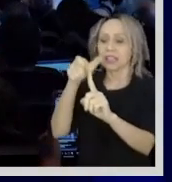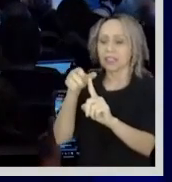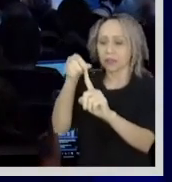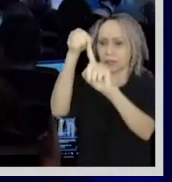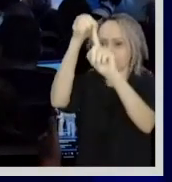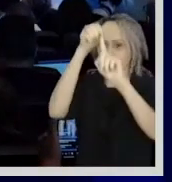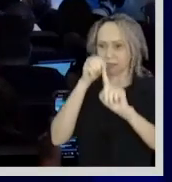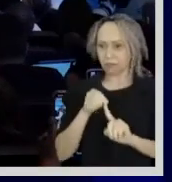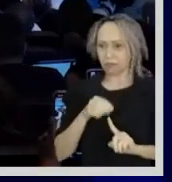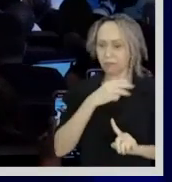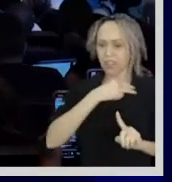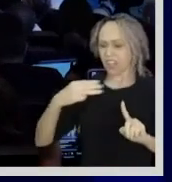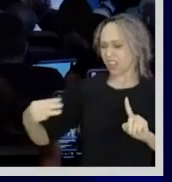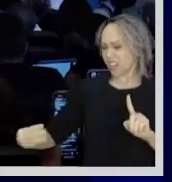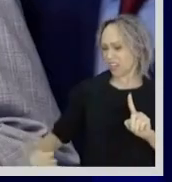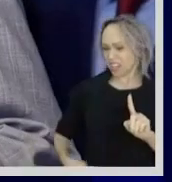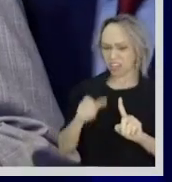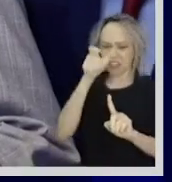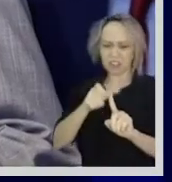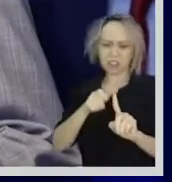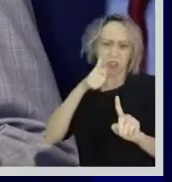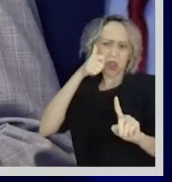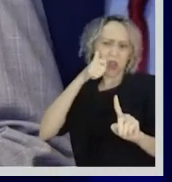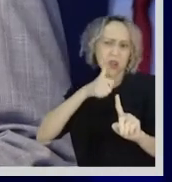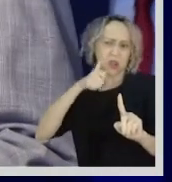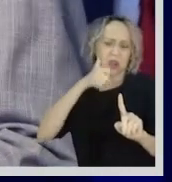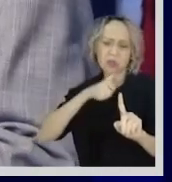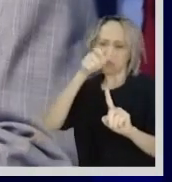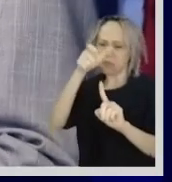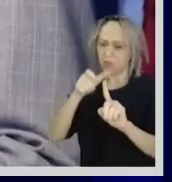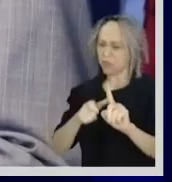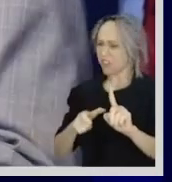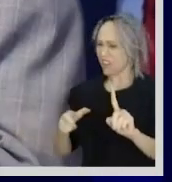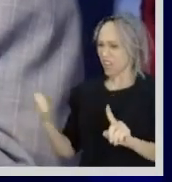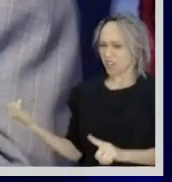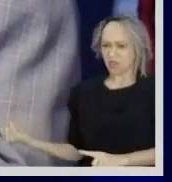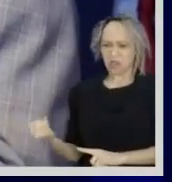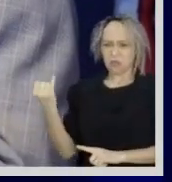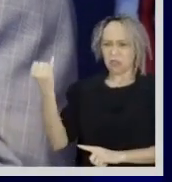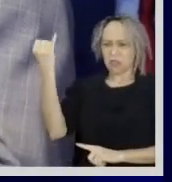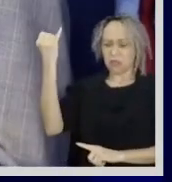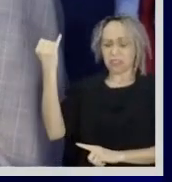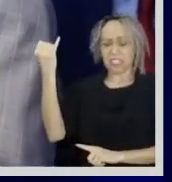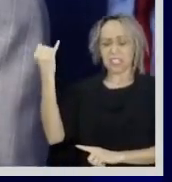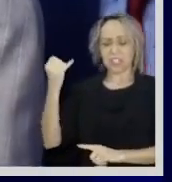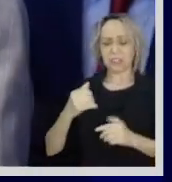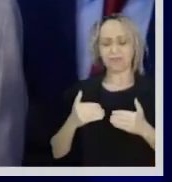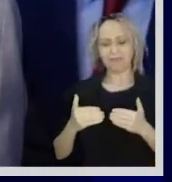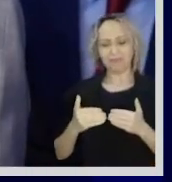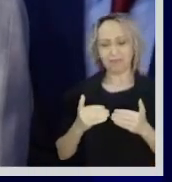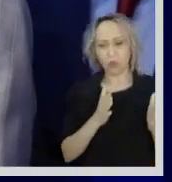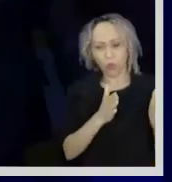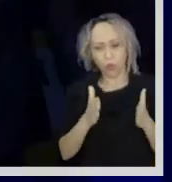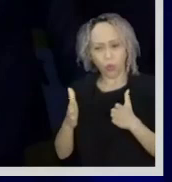Eu torço por essa senhora. Eu torço muito por essa senhora. Ela está muito feliz, sabe? É esse primeiro pedaço. Você vê dessa forma também? Você entendeu a